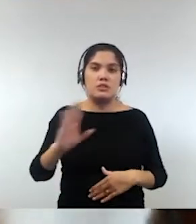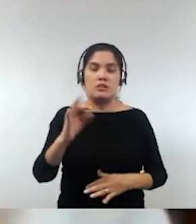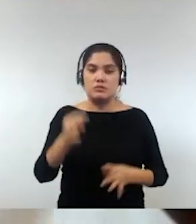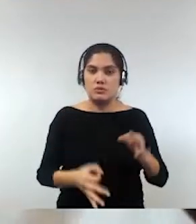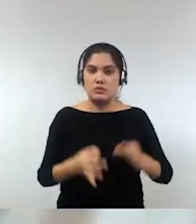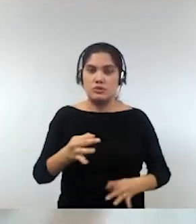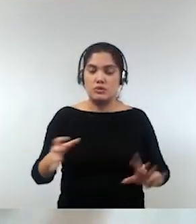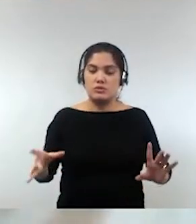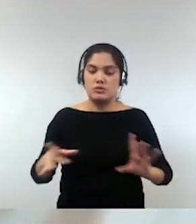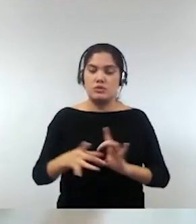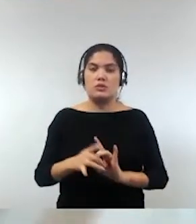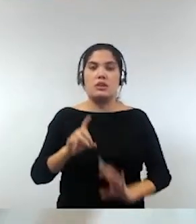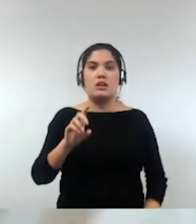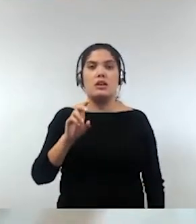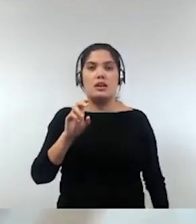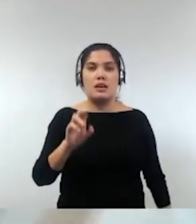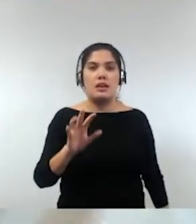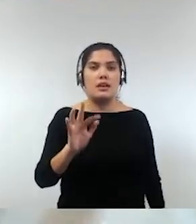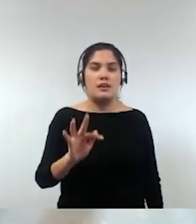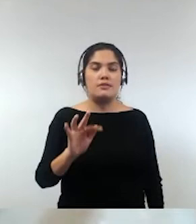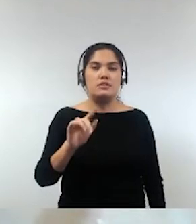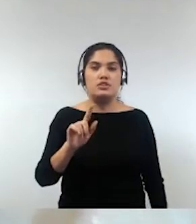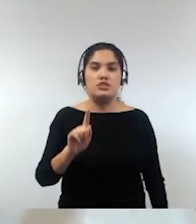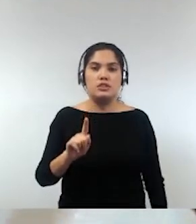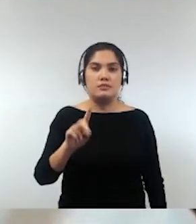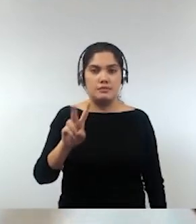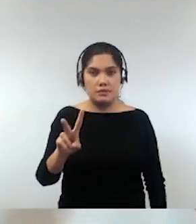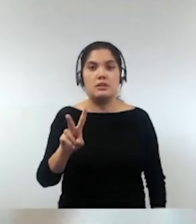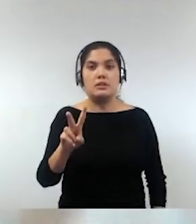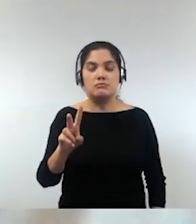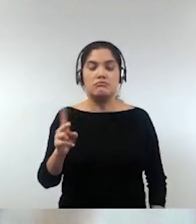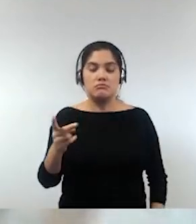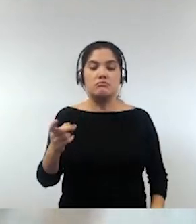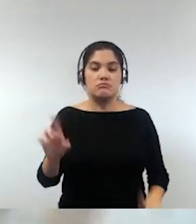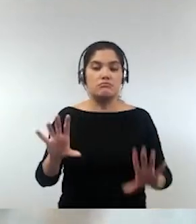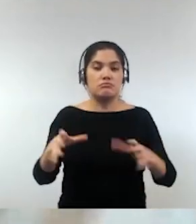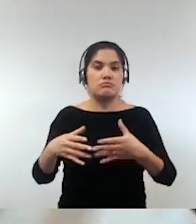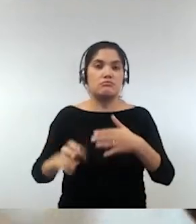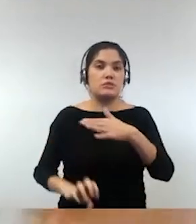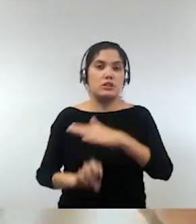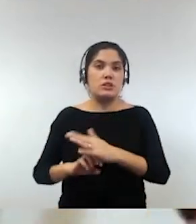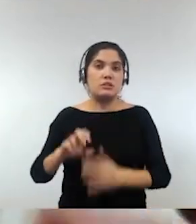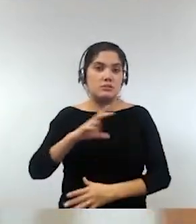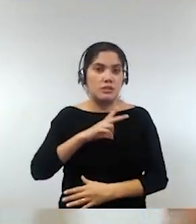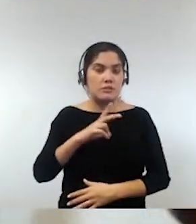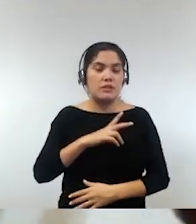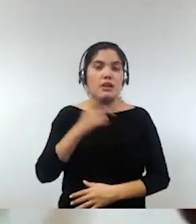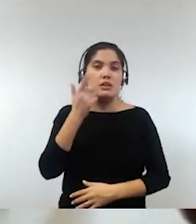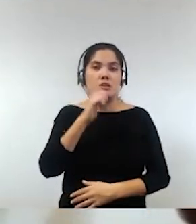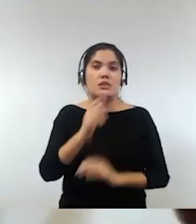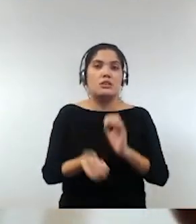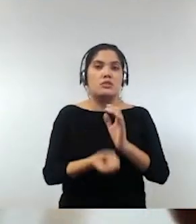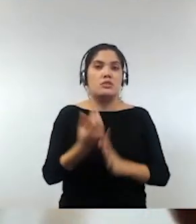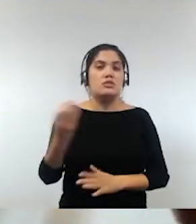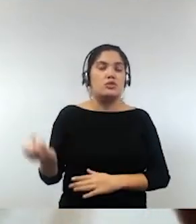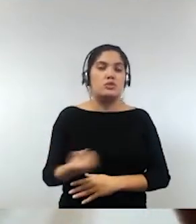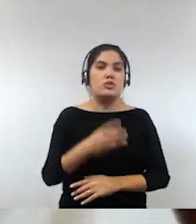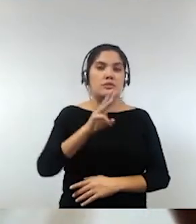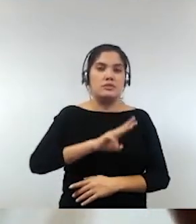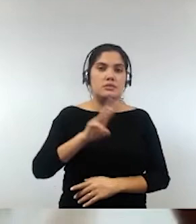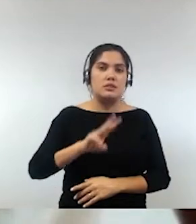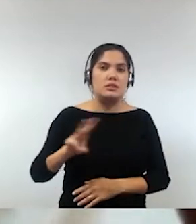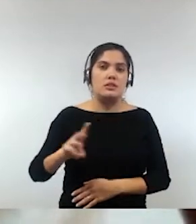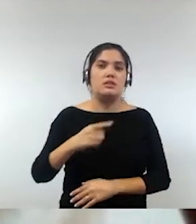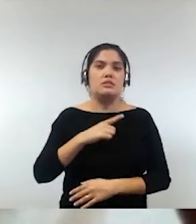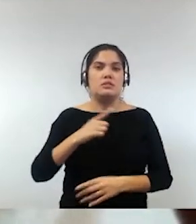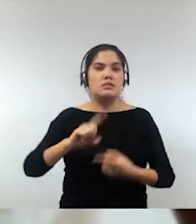a FGV, né, em iniciativa privada, está a qualquer momento a disponibilizar uma nova plataforma para a realização